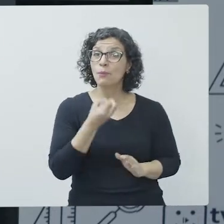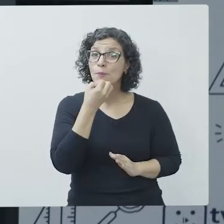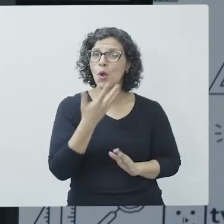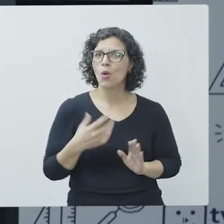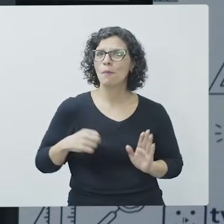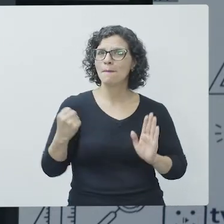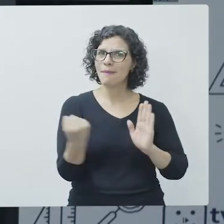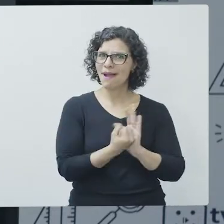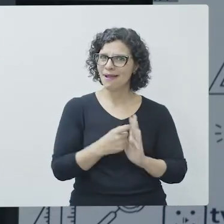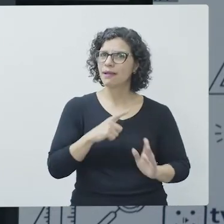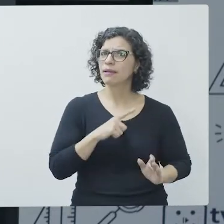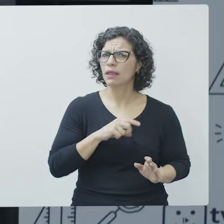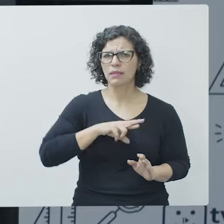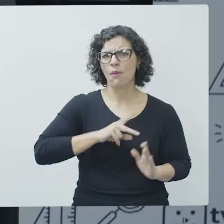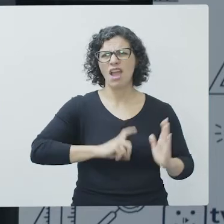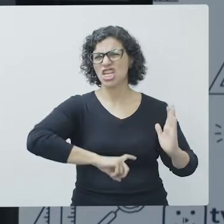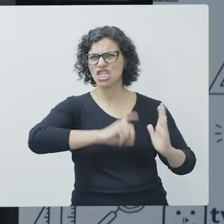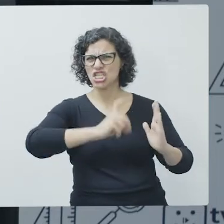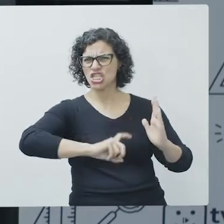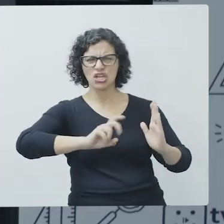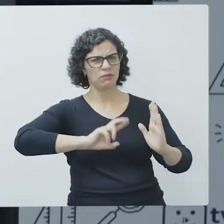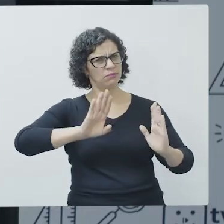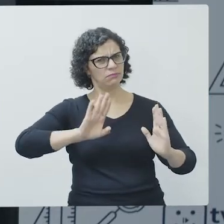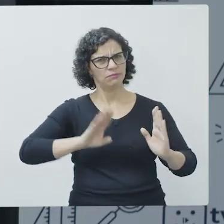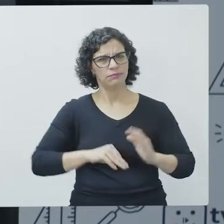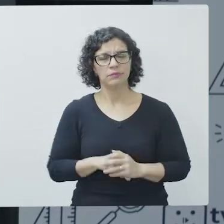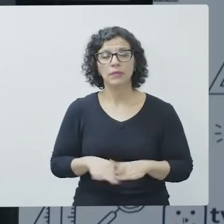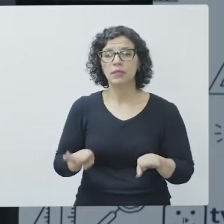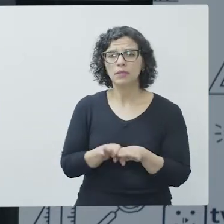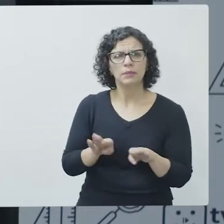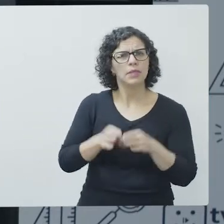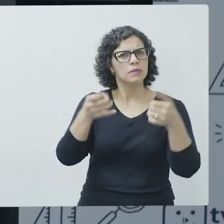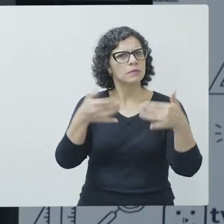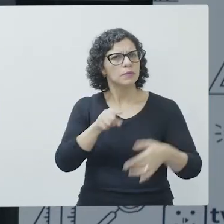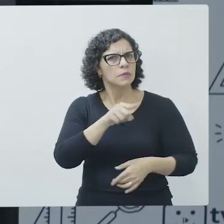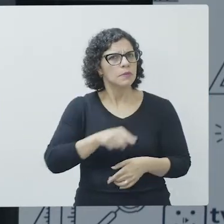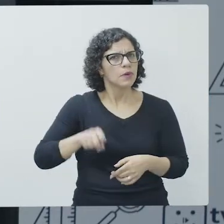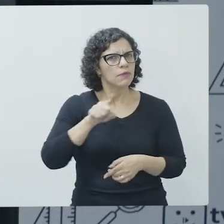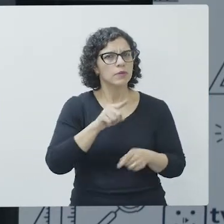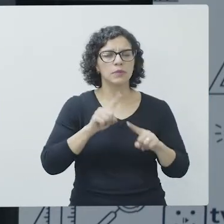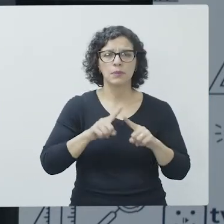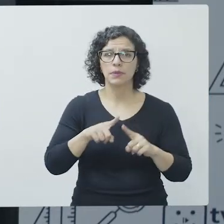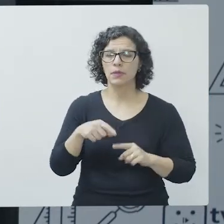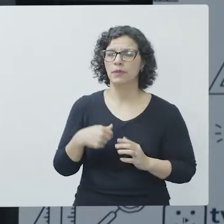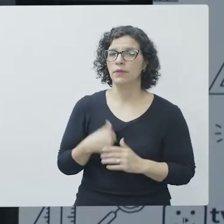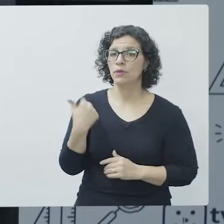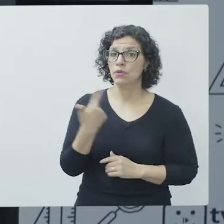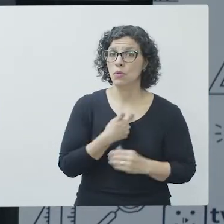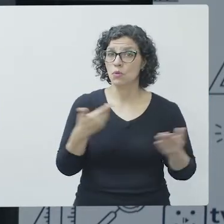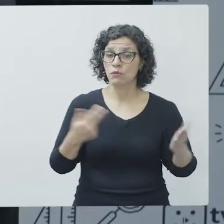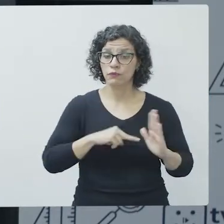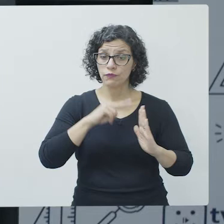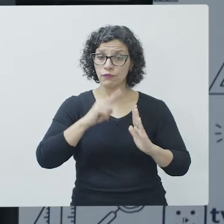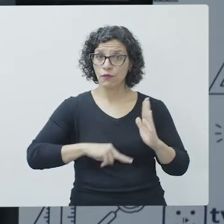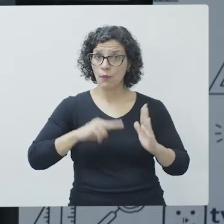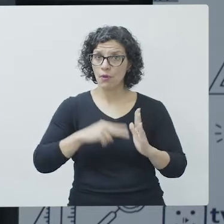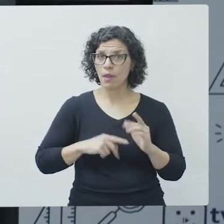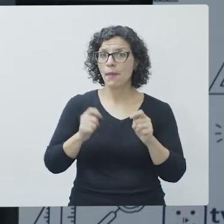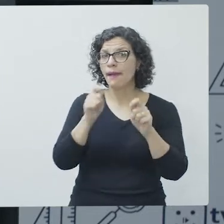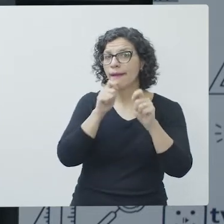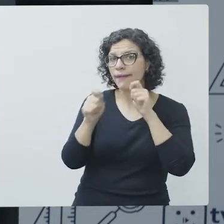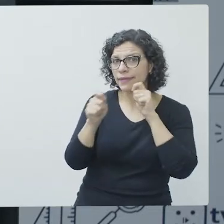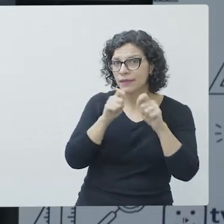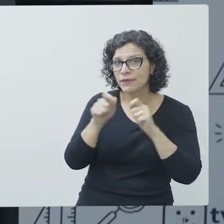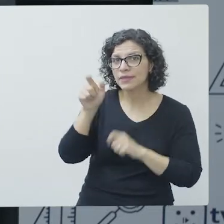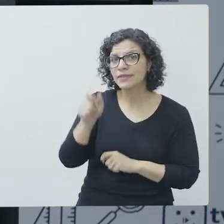por exemplo. Não é dessa forma que a gente consegue deixar. Eu tô falando tudo isso para você porque nós vamos ler uma